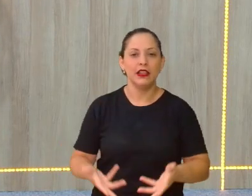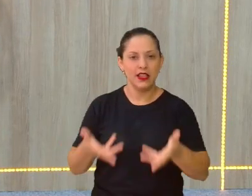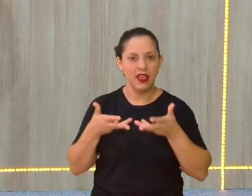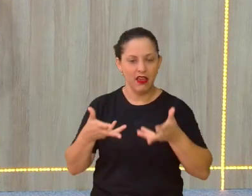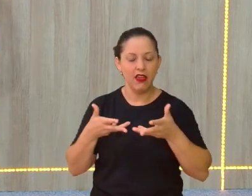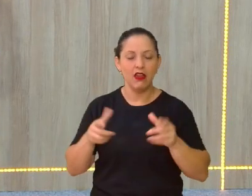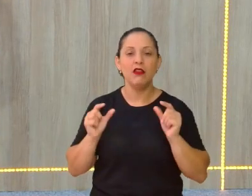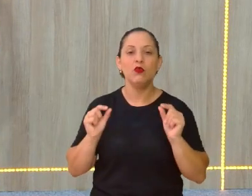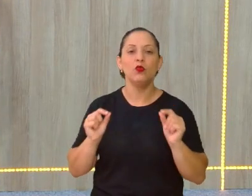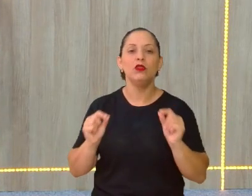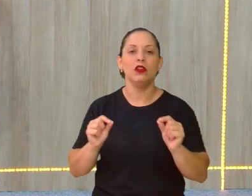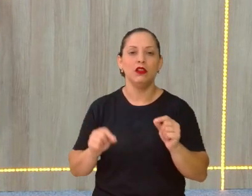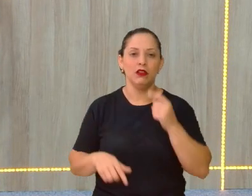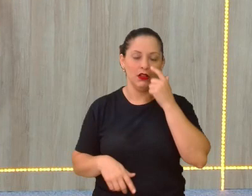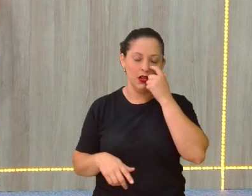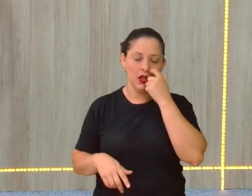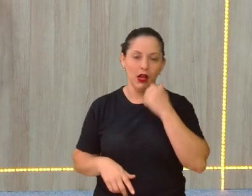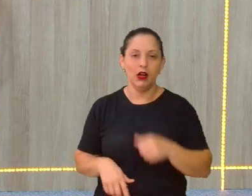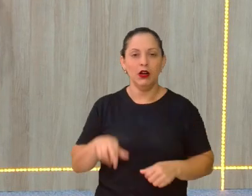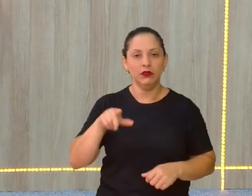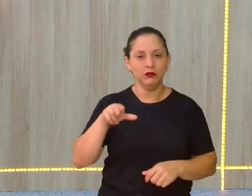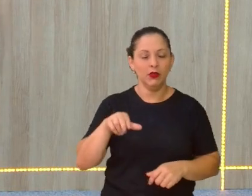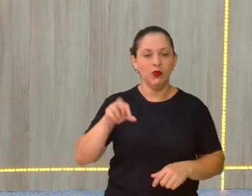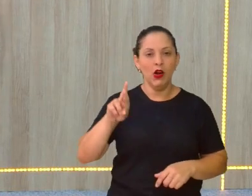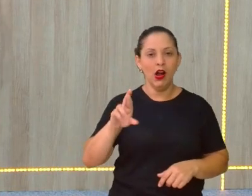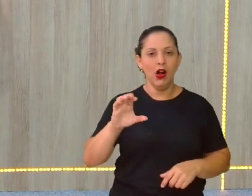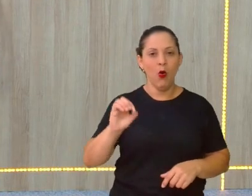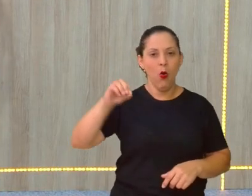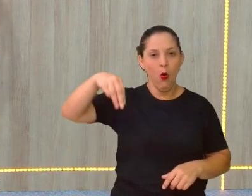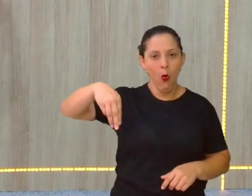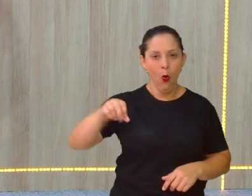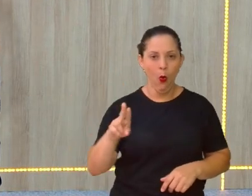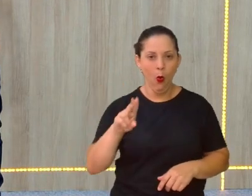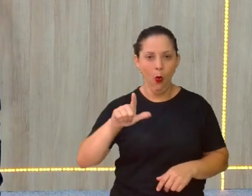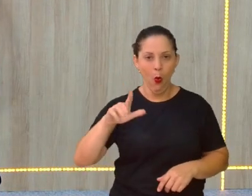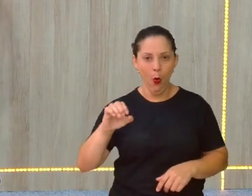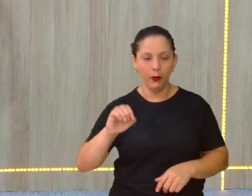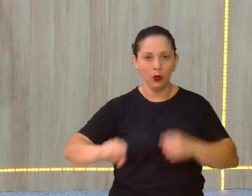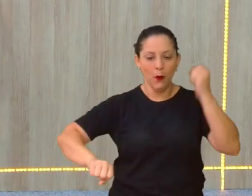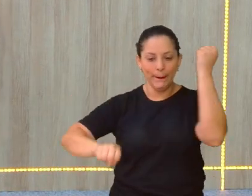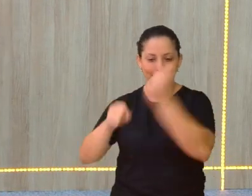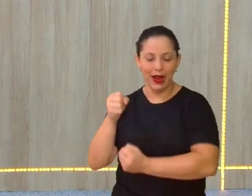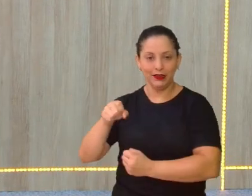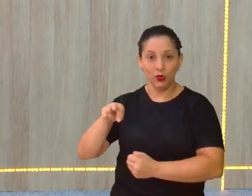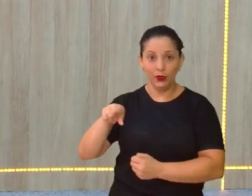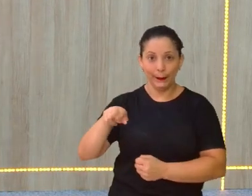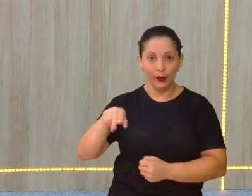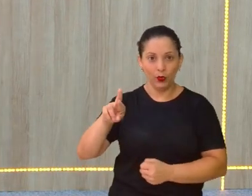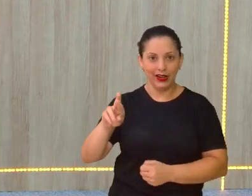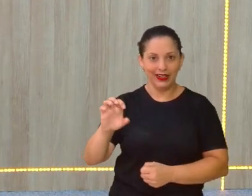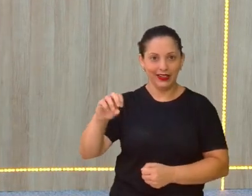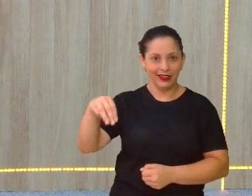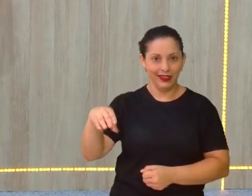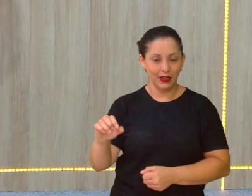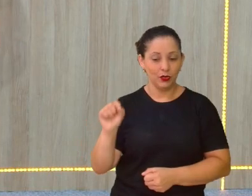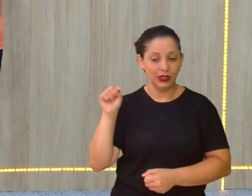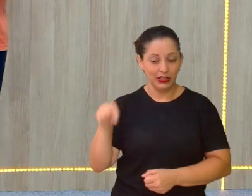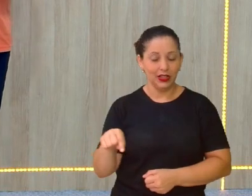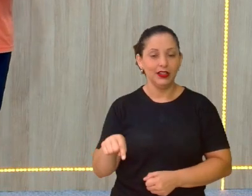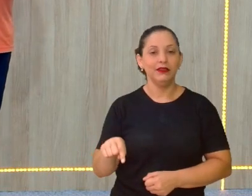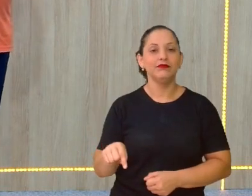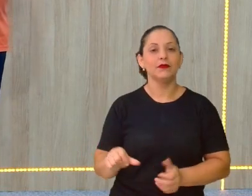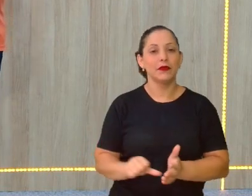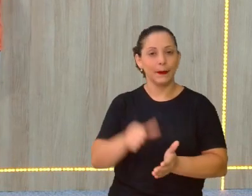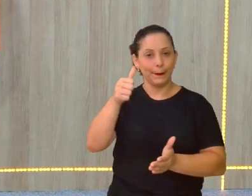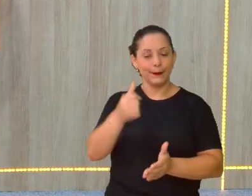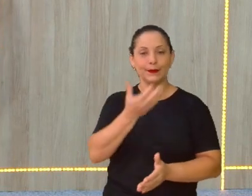ali, onde Rômulo, né, ele vai matar o seu irmão Remo e se torna então o primeiro rei da